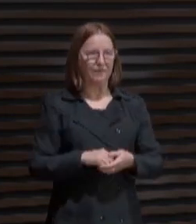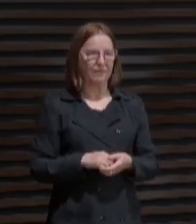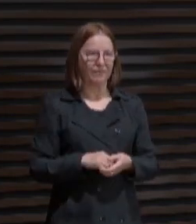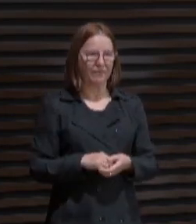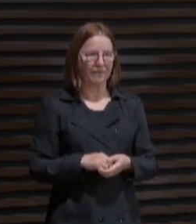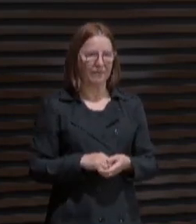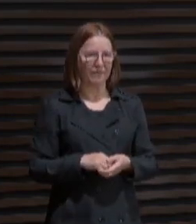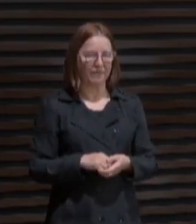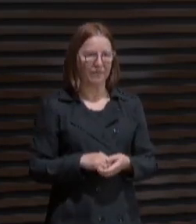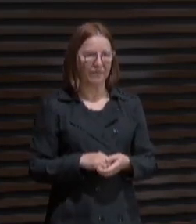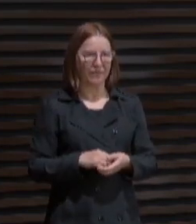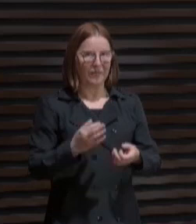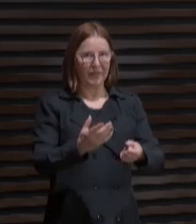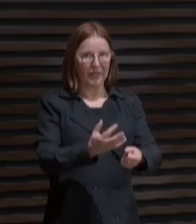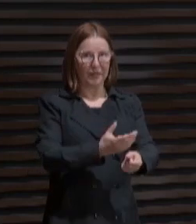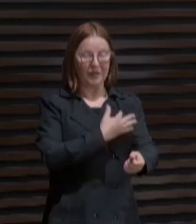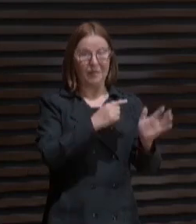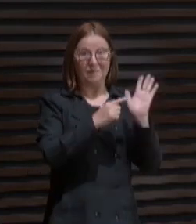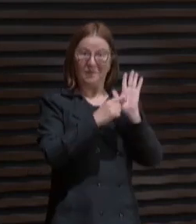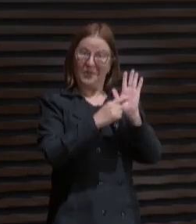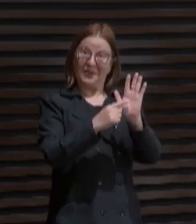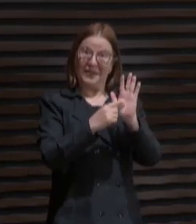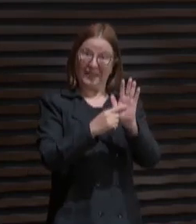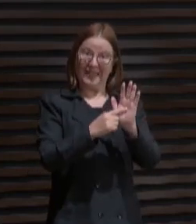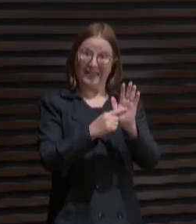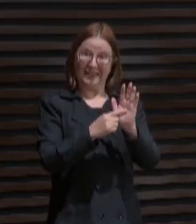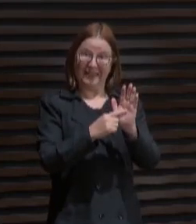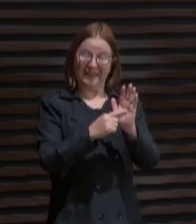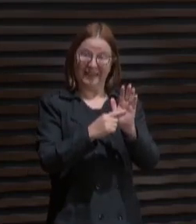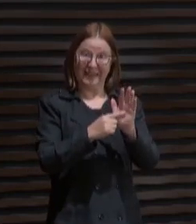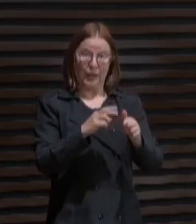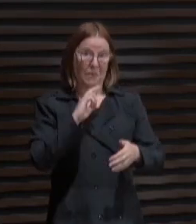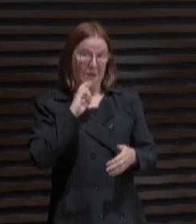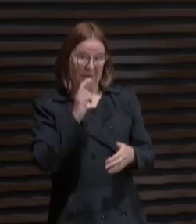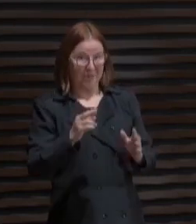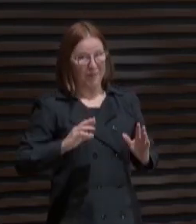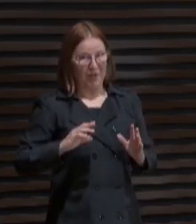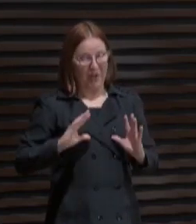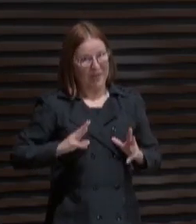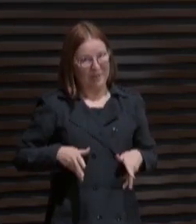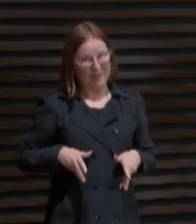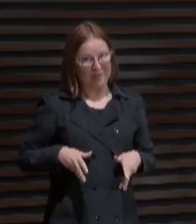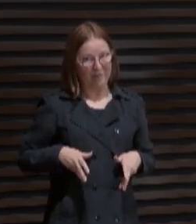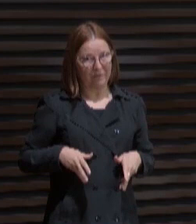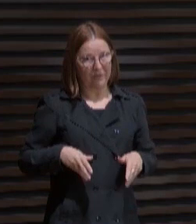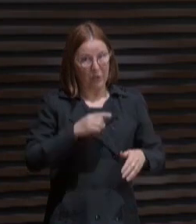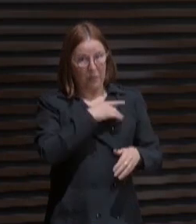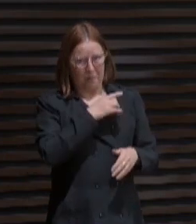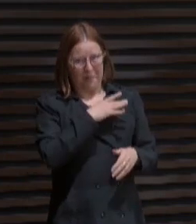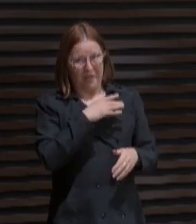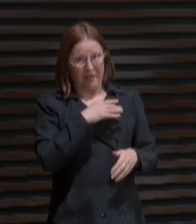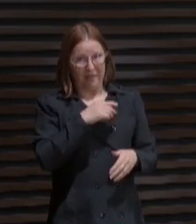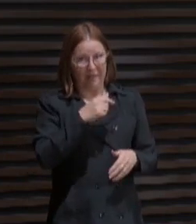do público. Ela é externada, é uma reação corpórea, né? No medo, os pelos se arrepiam,